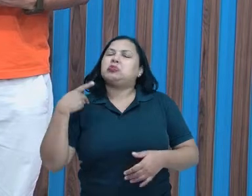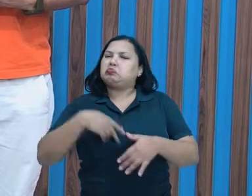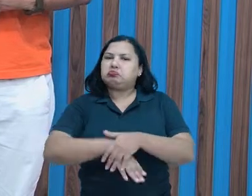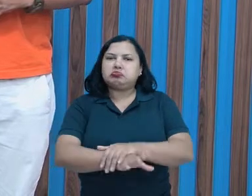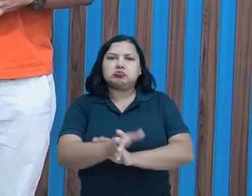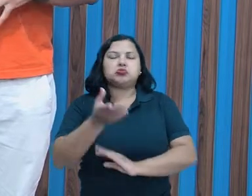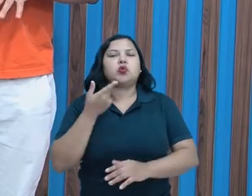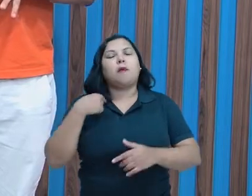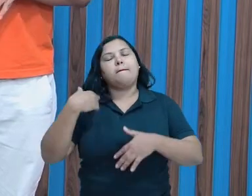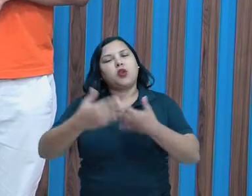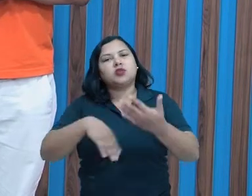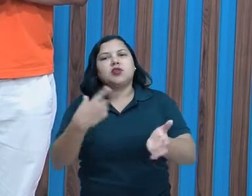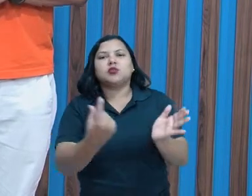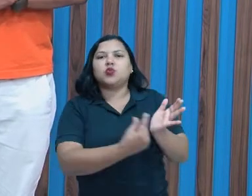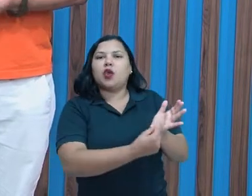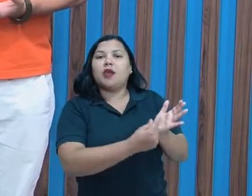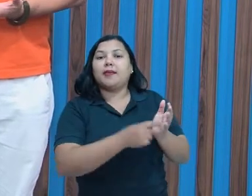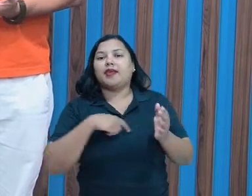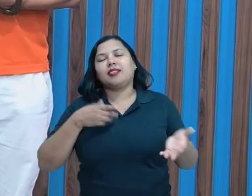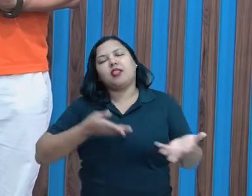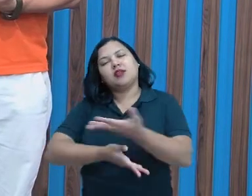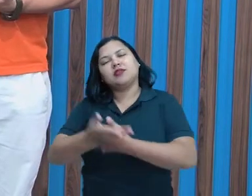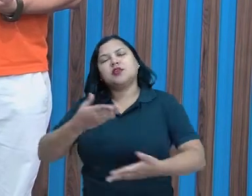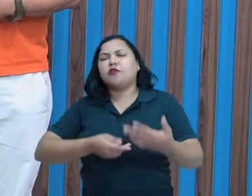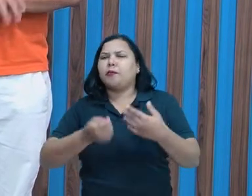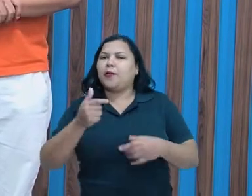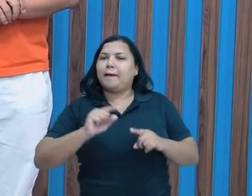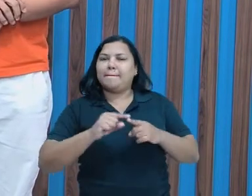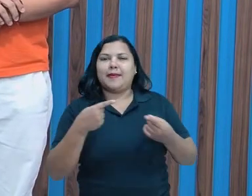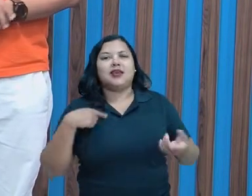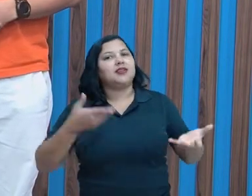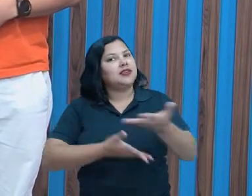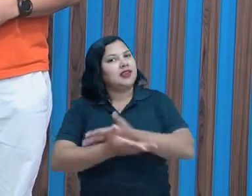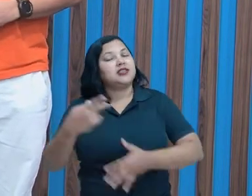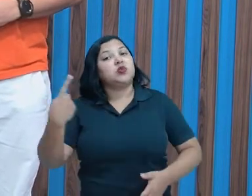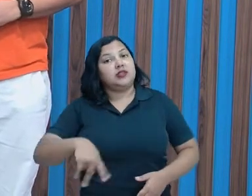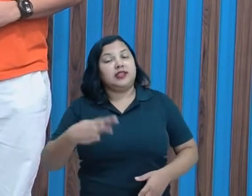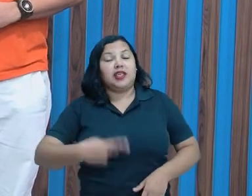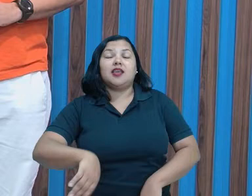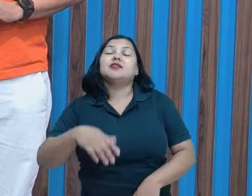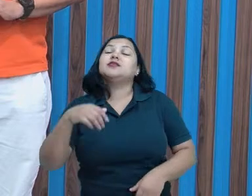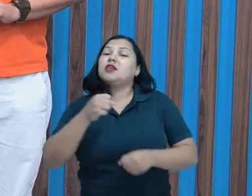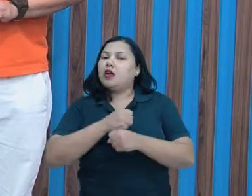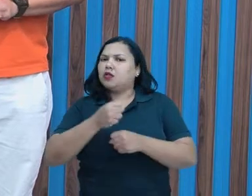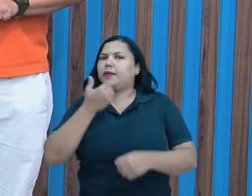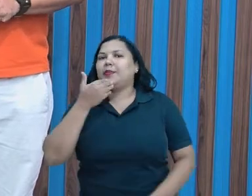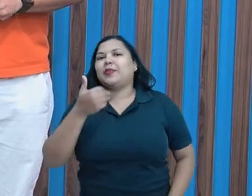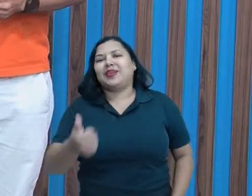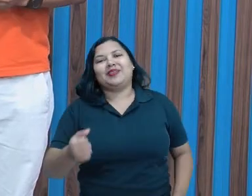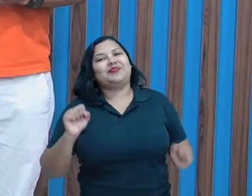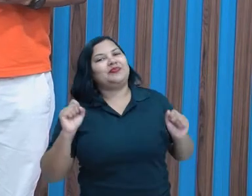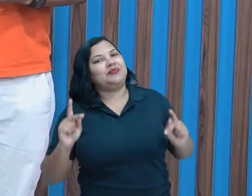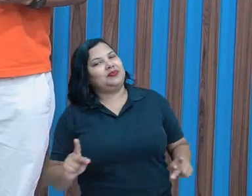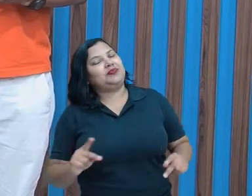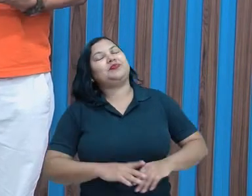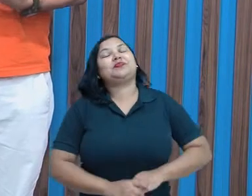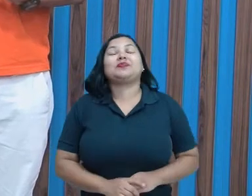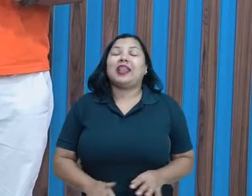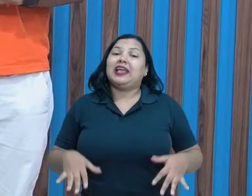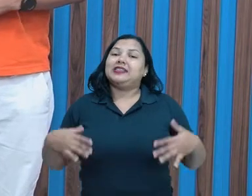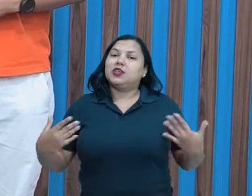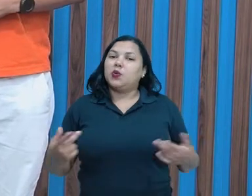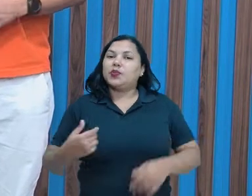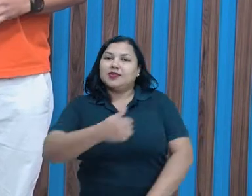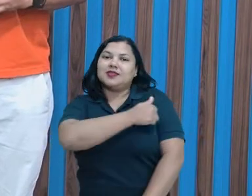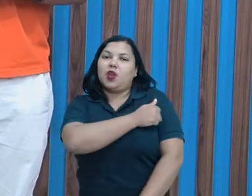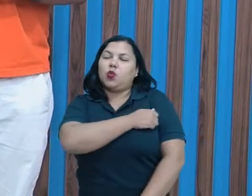com nossos aplicativos e a interação foi pouca. Mas a interação desse ano com o nono ano está bem melhor, não é isso? Então, para os